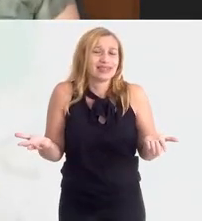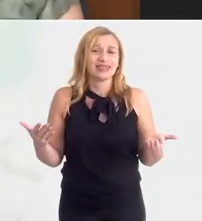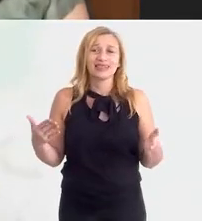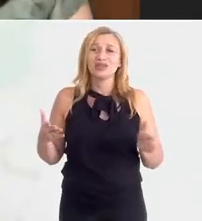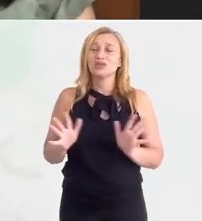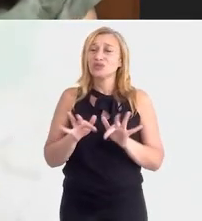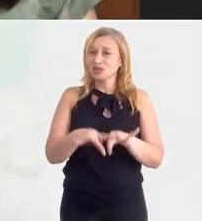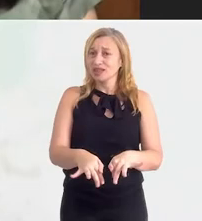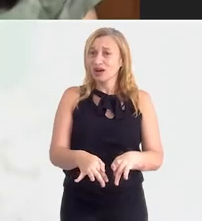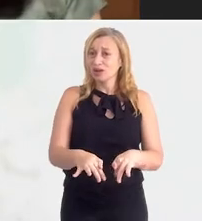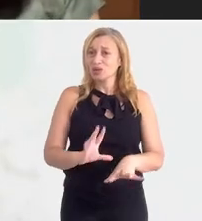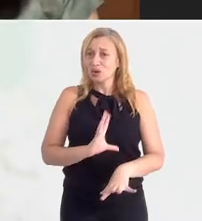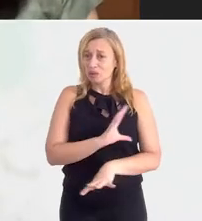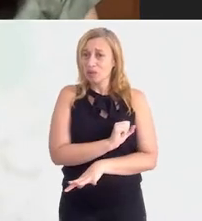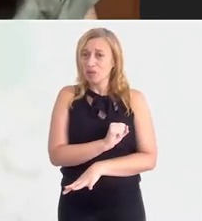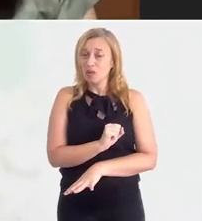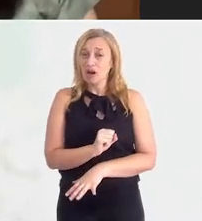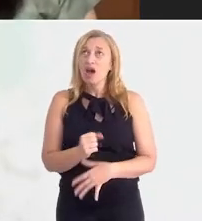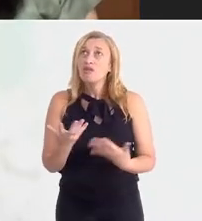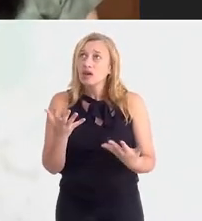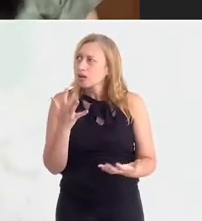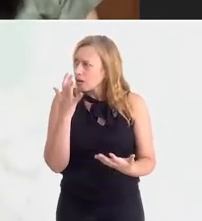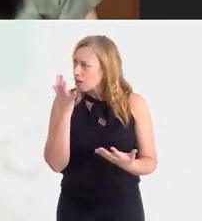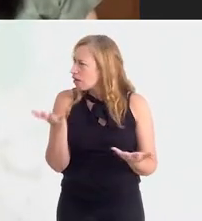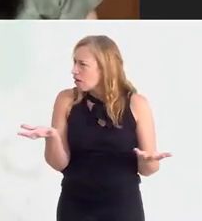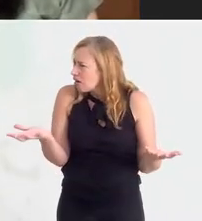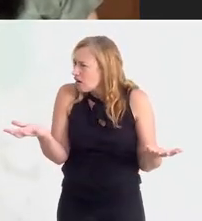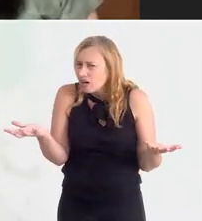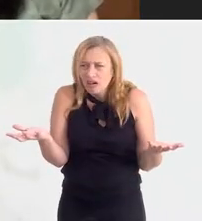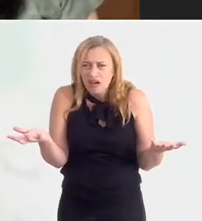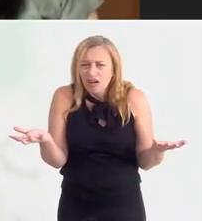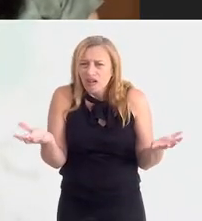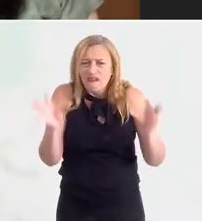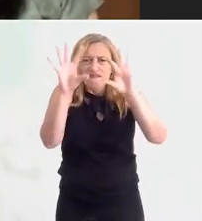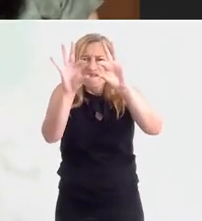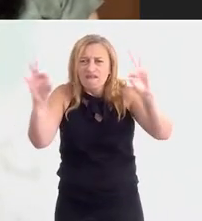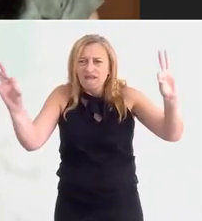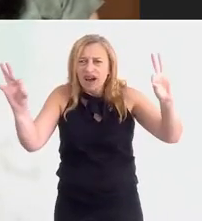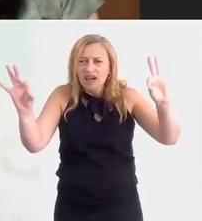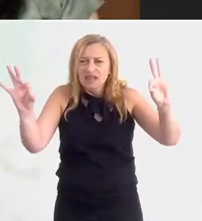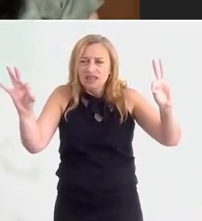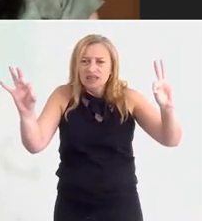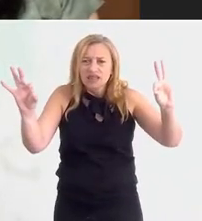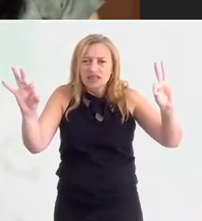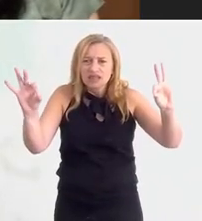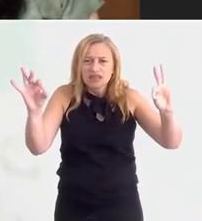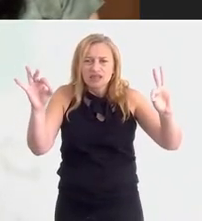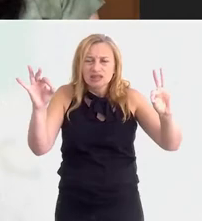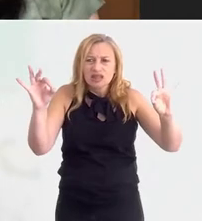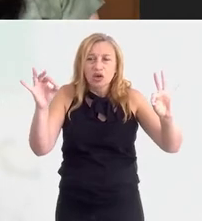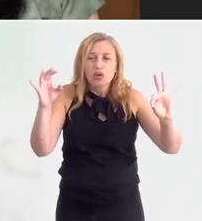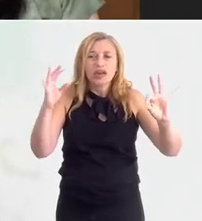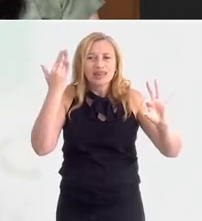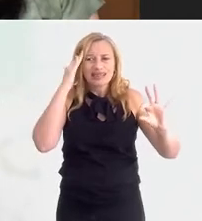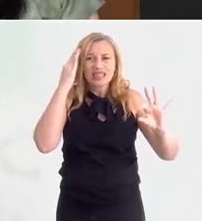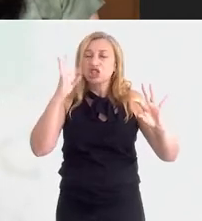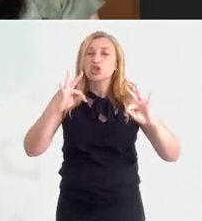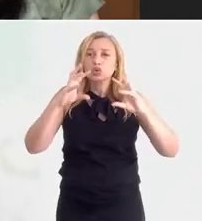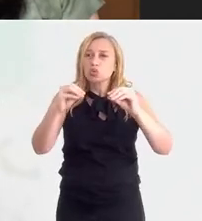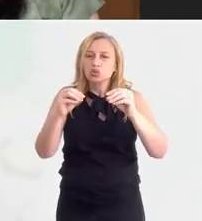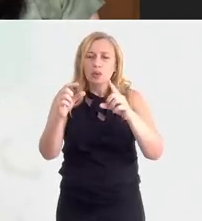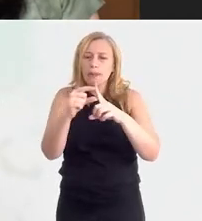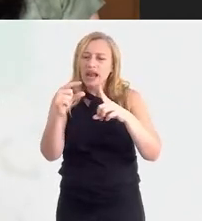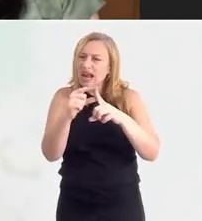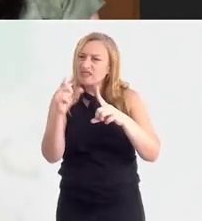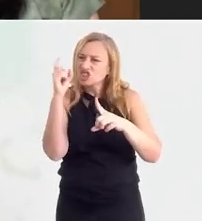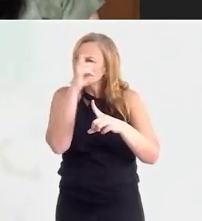Eu cheguei ao final do romance absolutamente perplexo, porque não havia frase que eu não houvesse entendido, não havia palavras muito